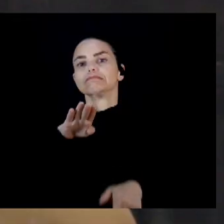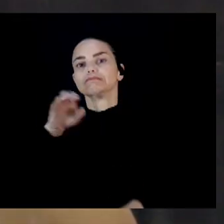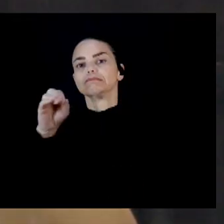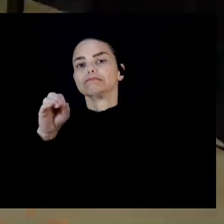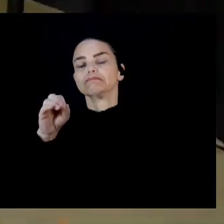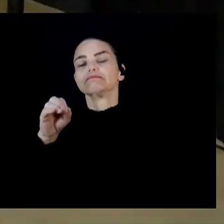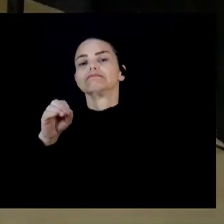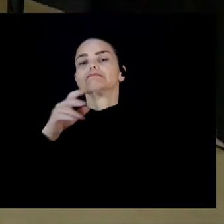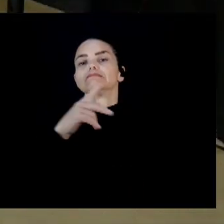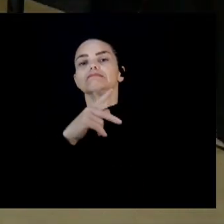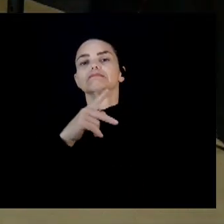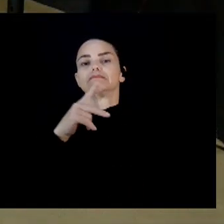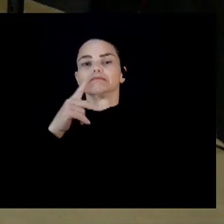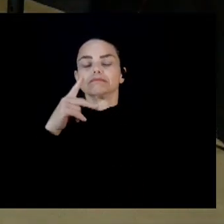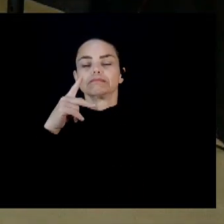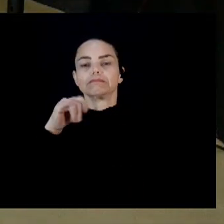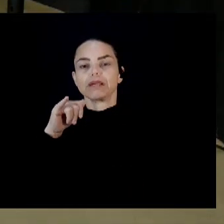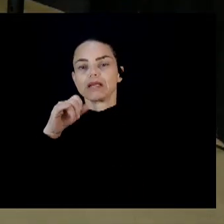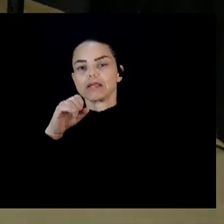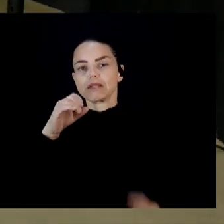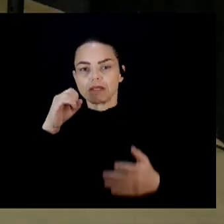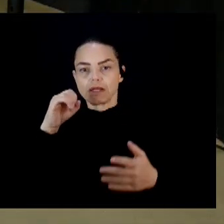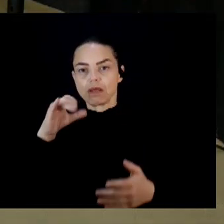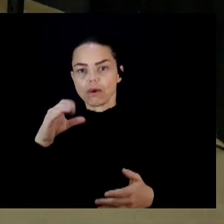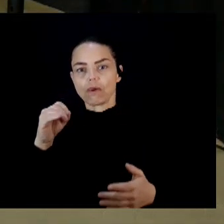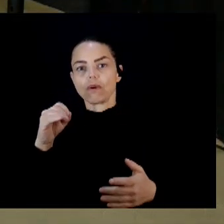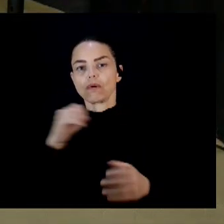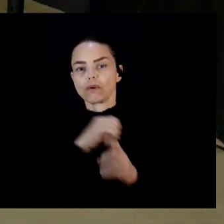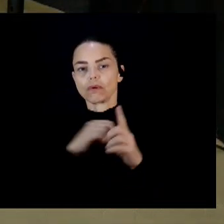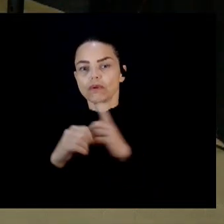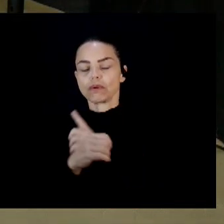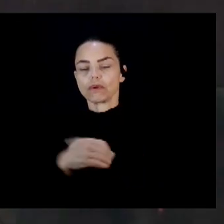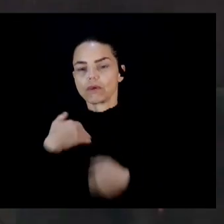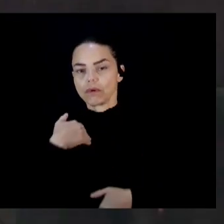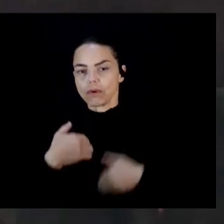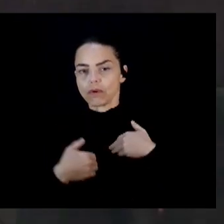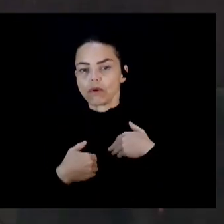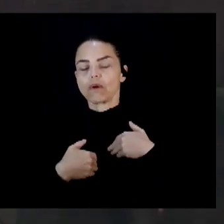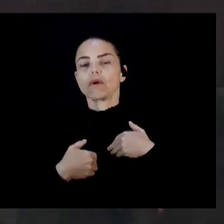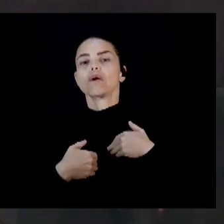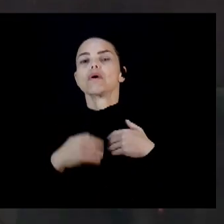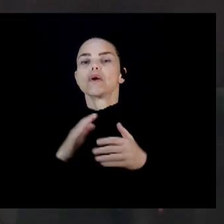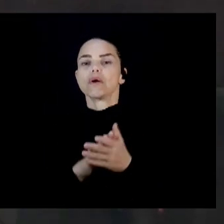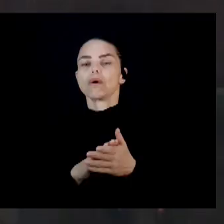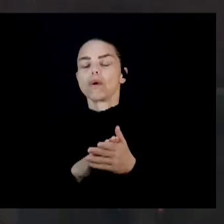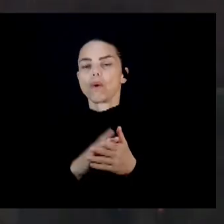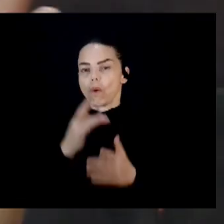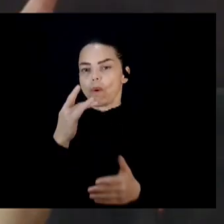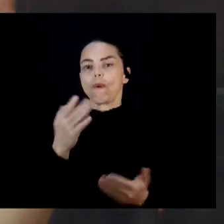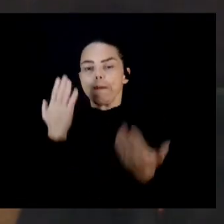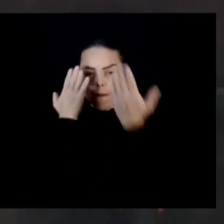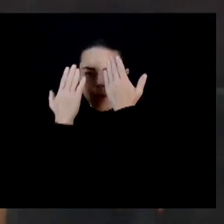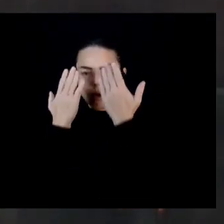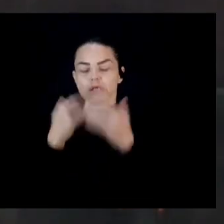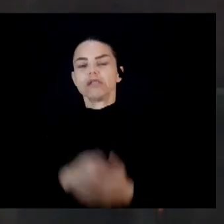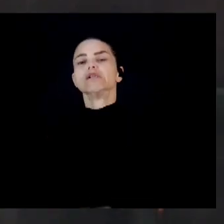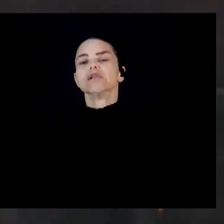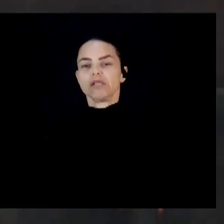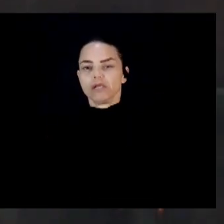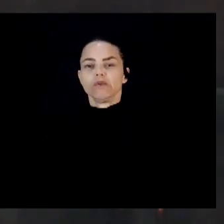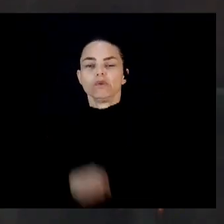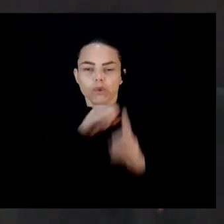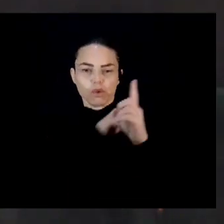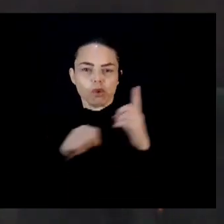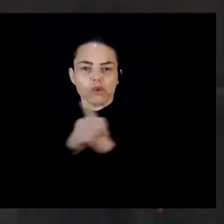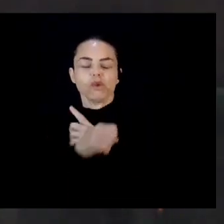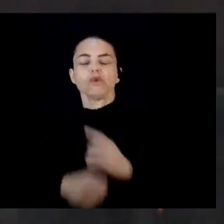Então, nós somos a parte do corpo, né, que é muito com o André, a parte da psicologia, que aí é comigo, e a parte social. Então, muitas vezes